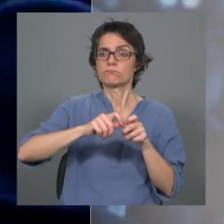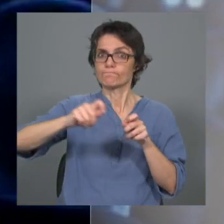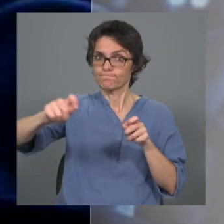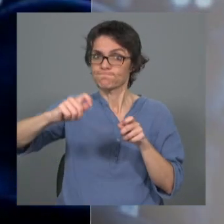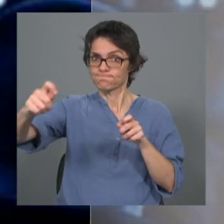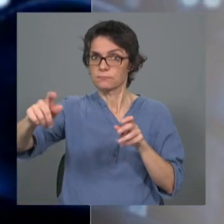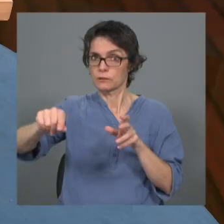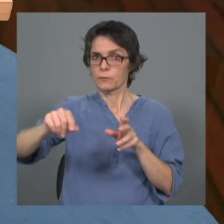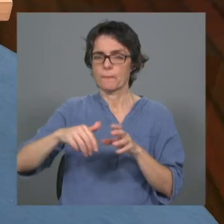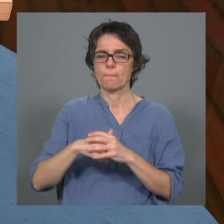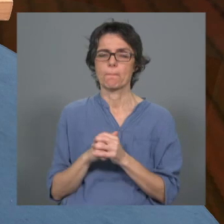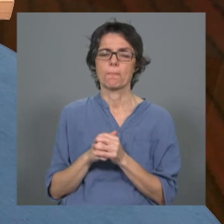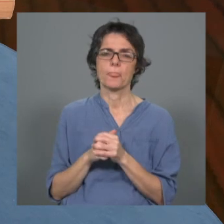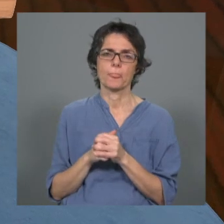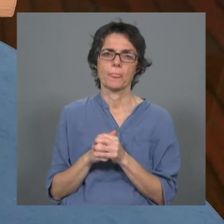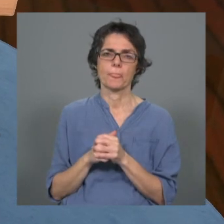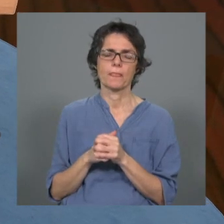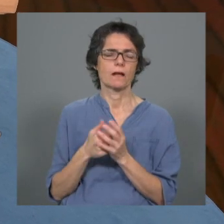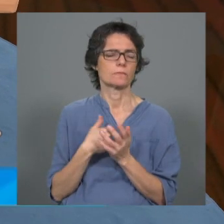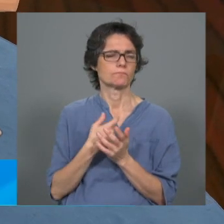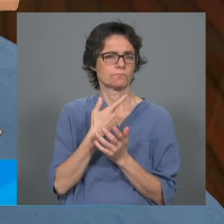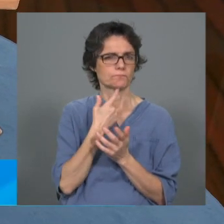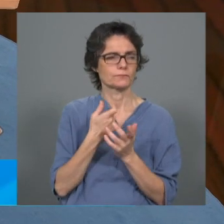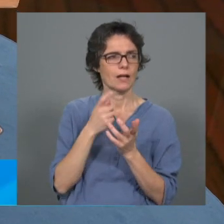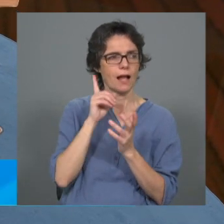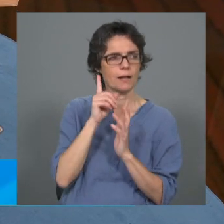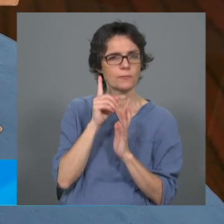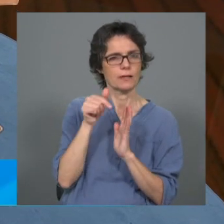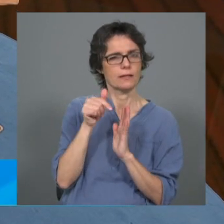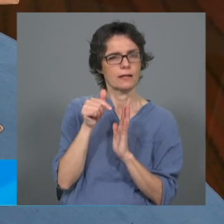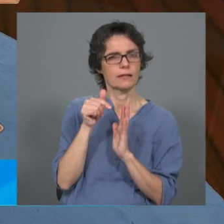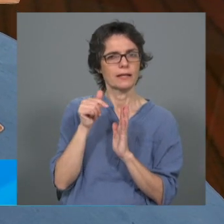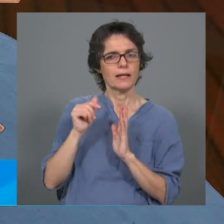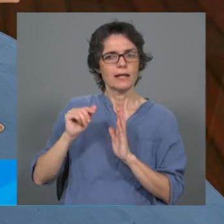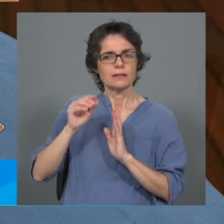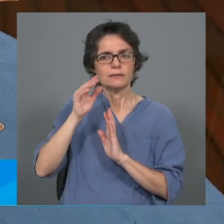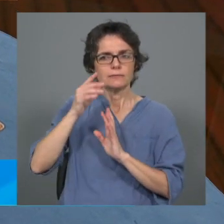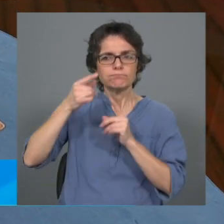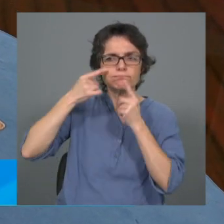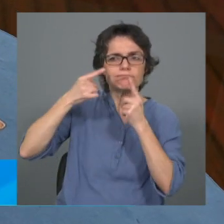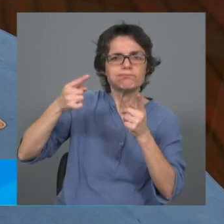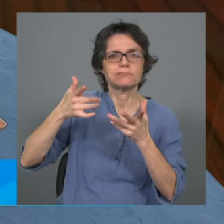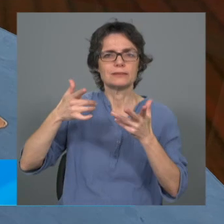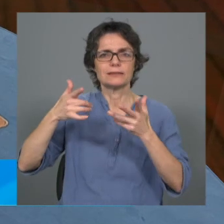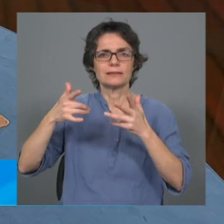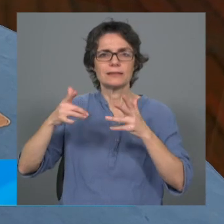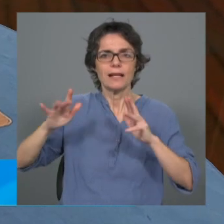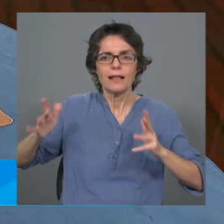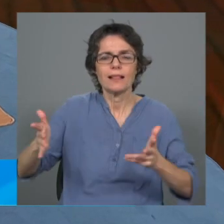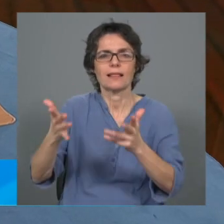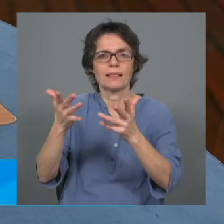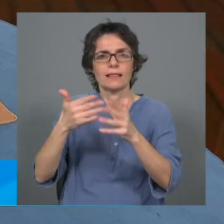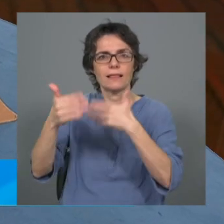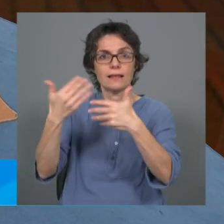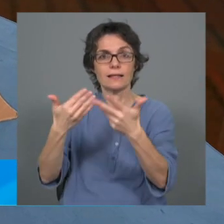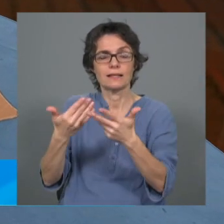É importante não deixar arrefecer a dinâmica, até porque em junho